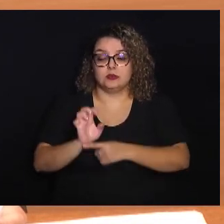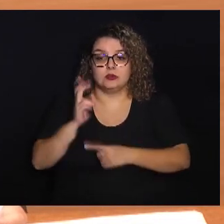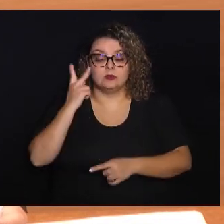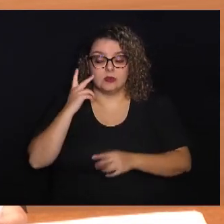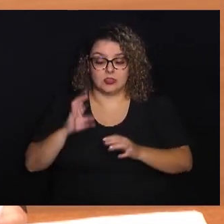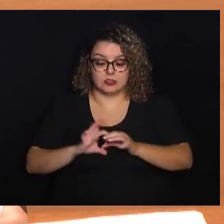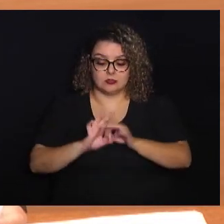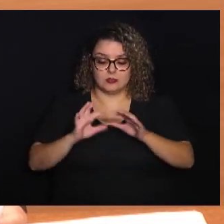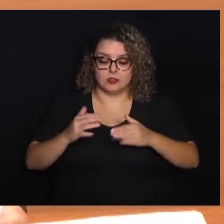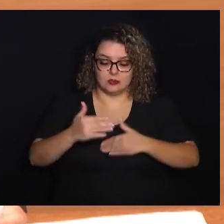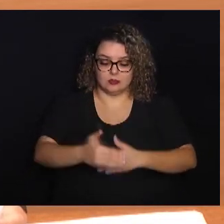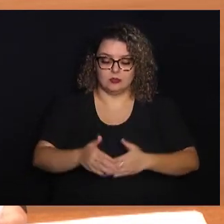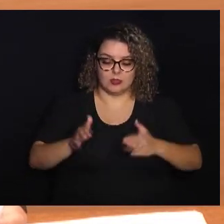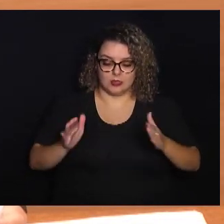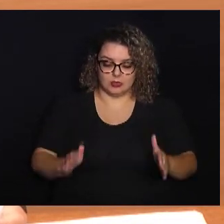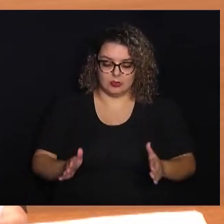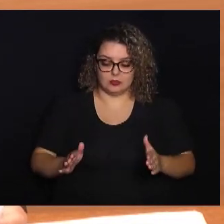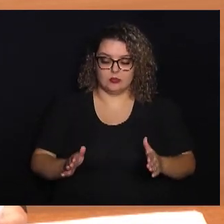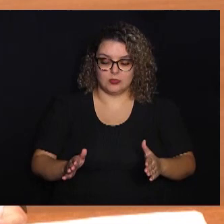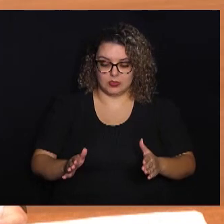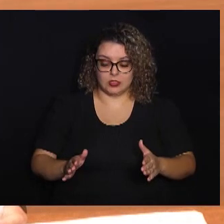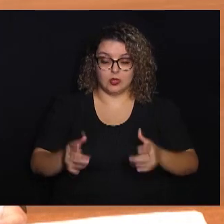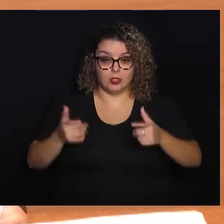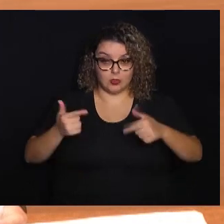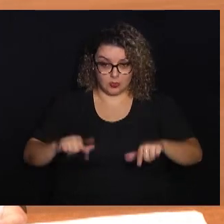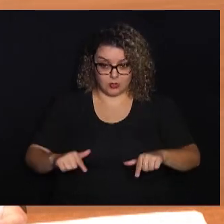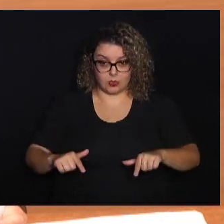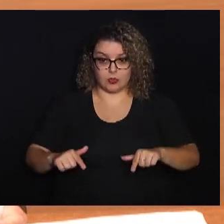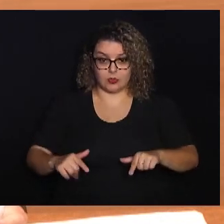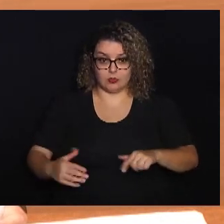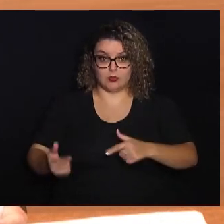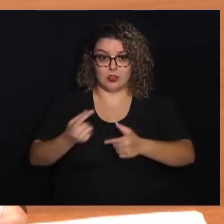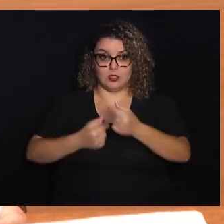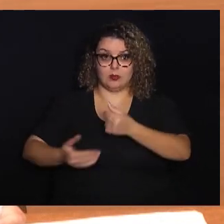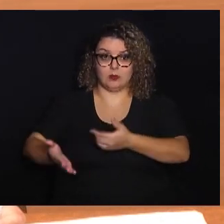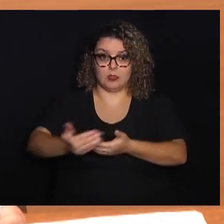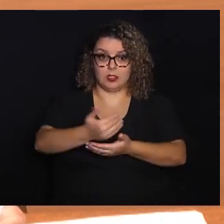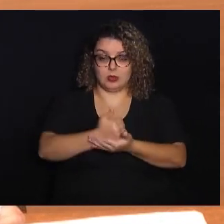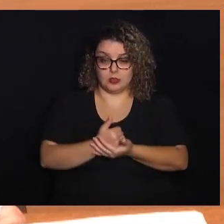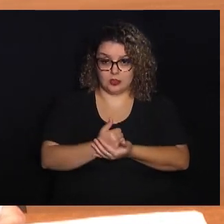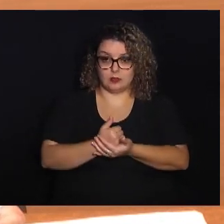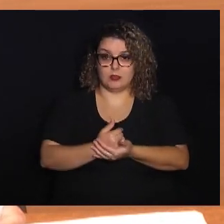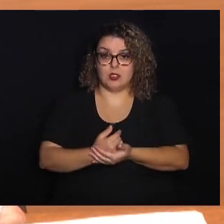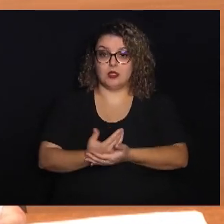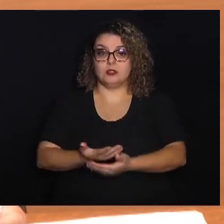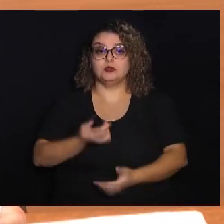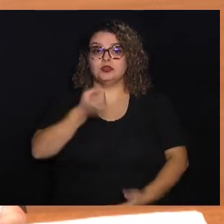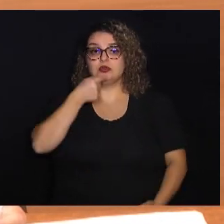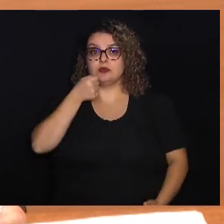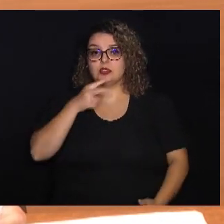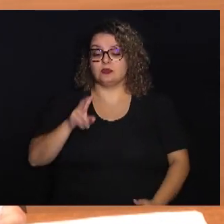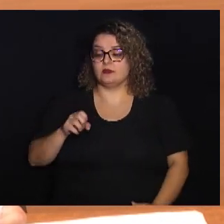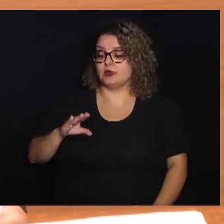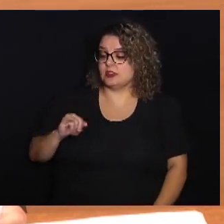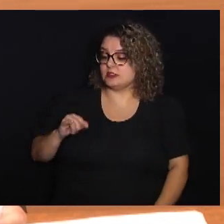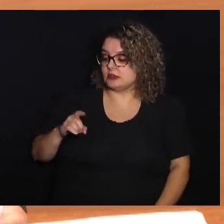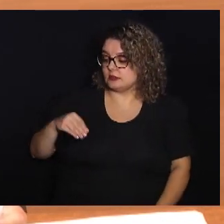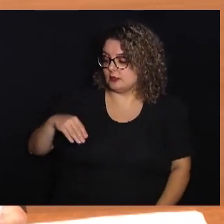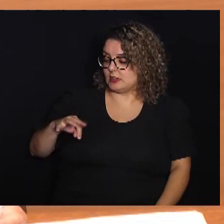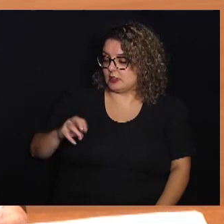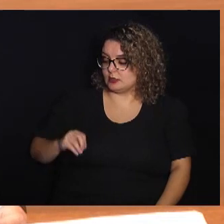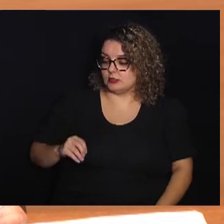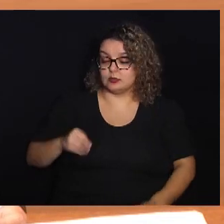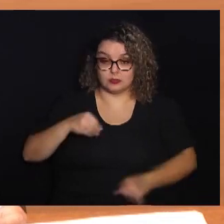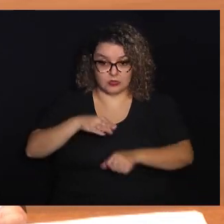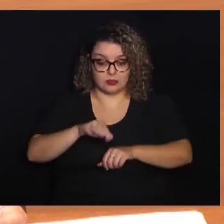São Paulo e a disponibilizarem recipientes para recolhimento de medicamentos vencidos dando-lhes o